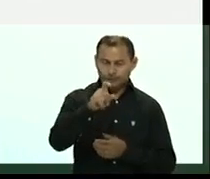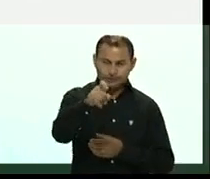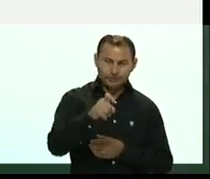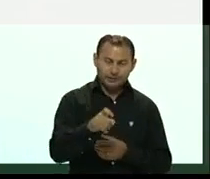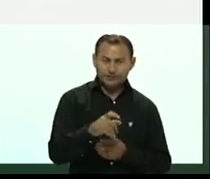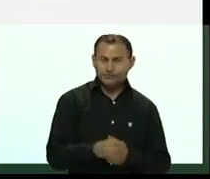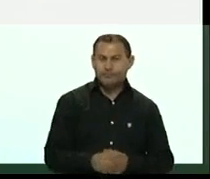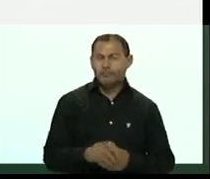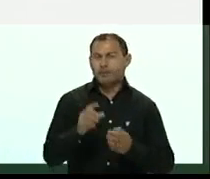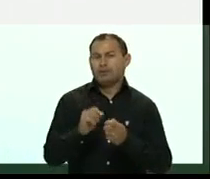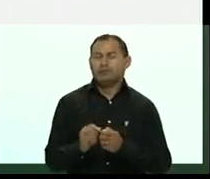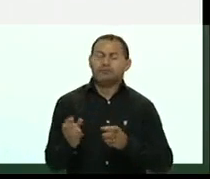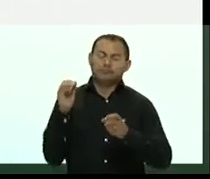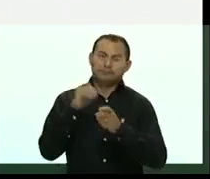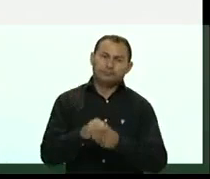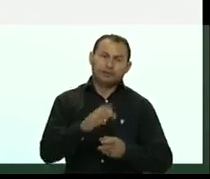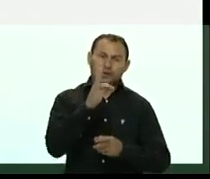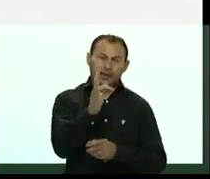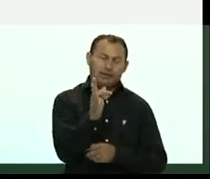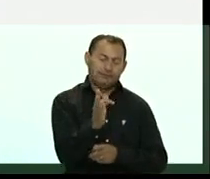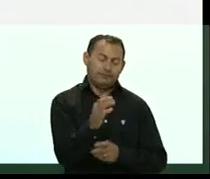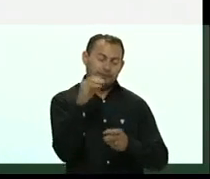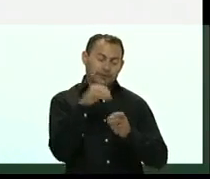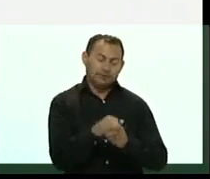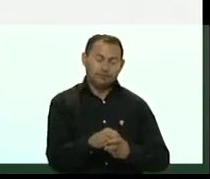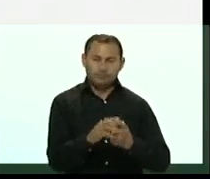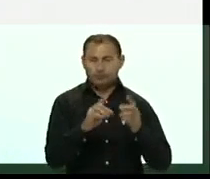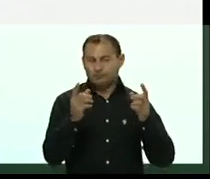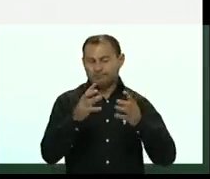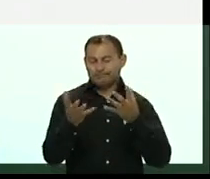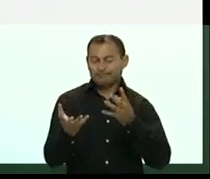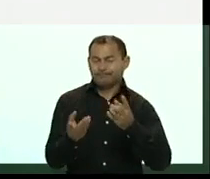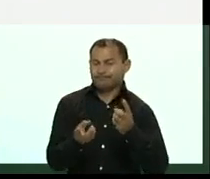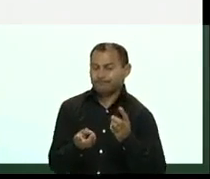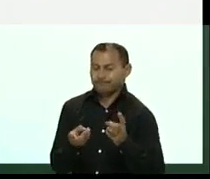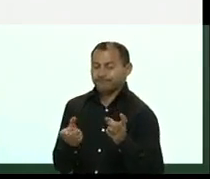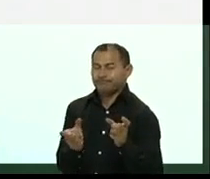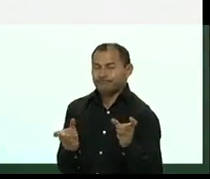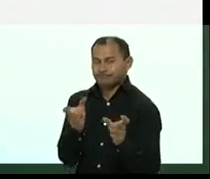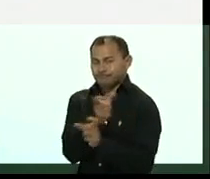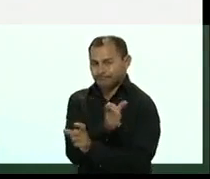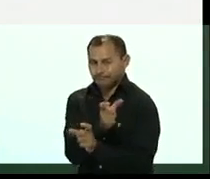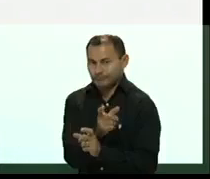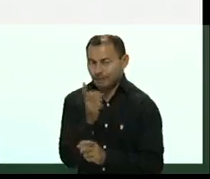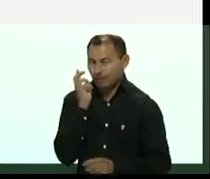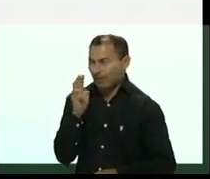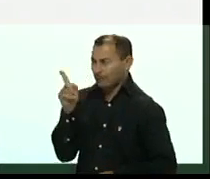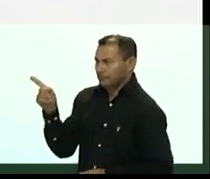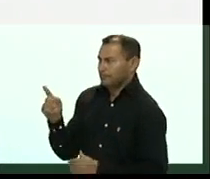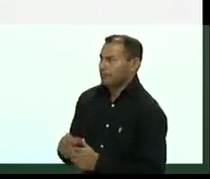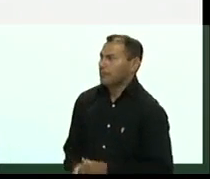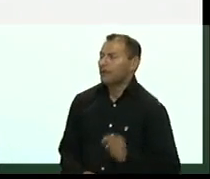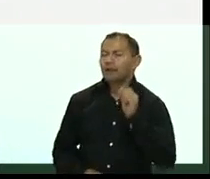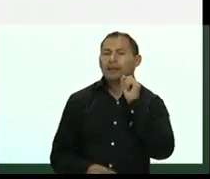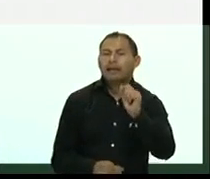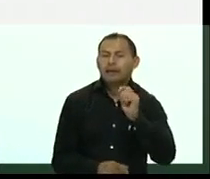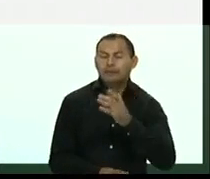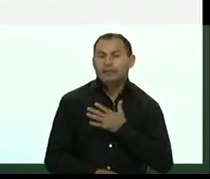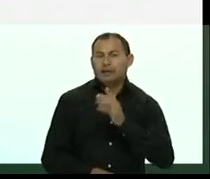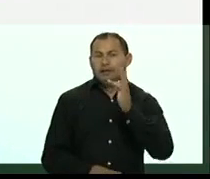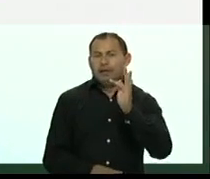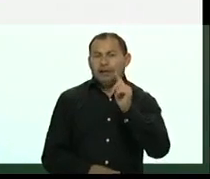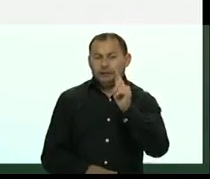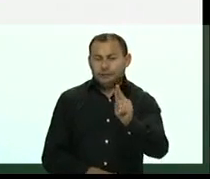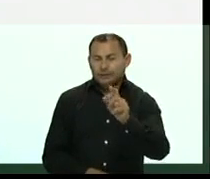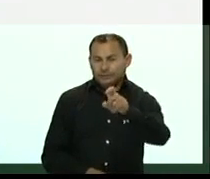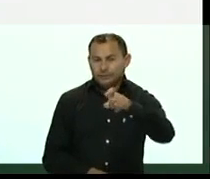x e vou colocar a f dentro dela. Como que nós vamos fazer isso? Então, olha lá. Quem que é a minha g de